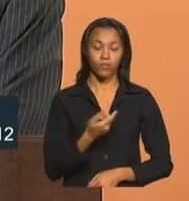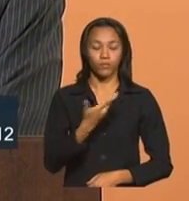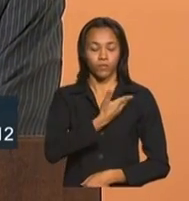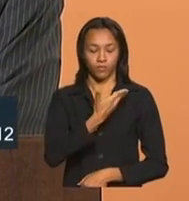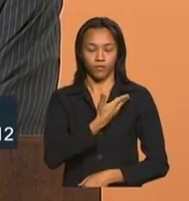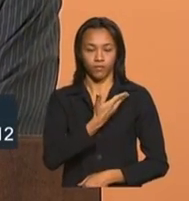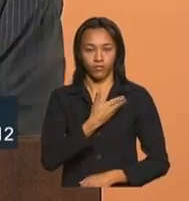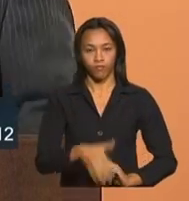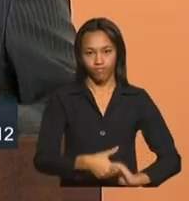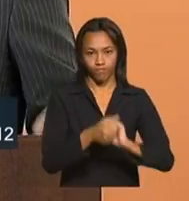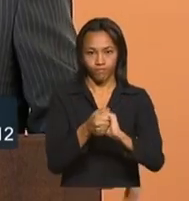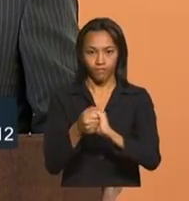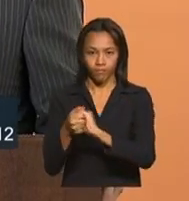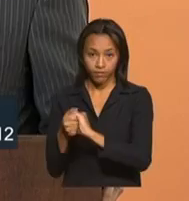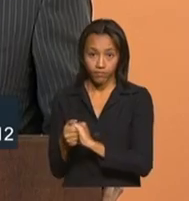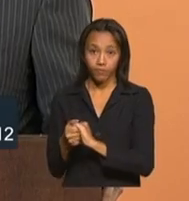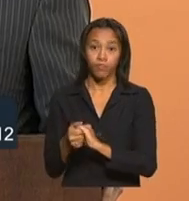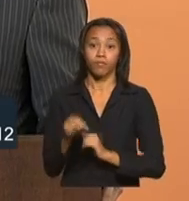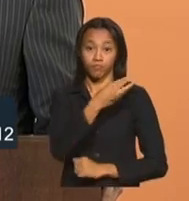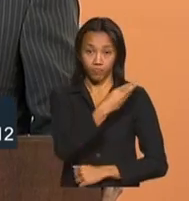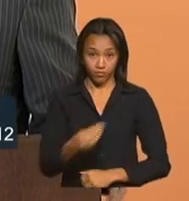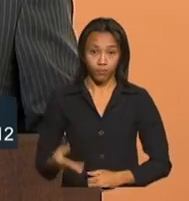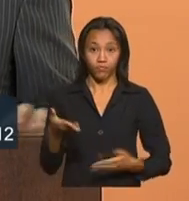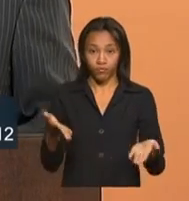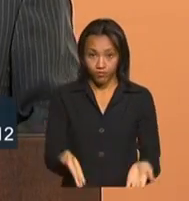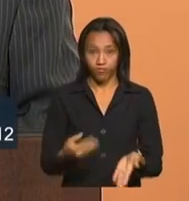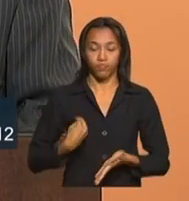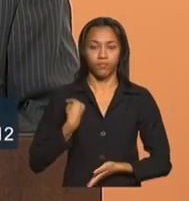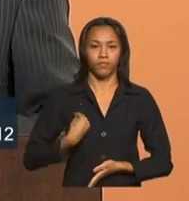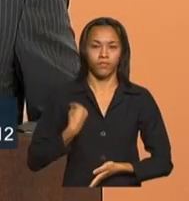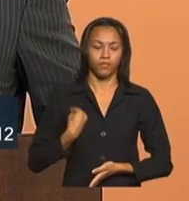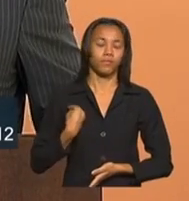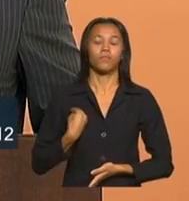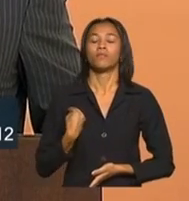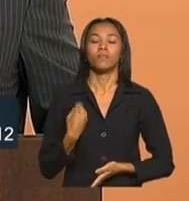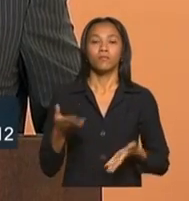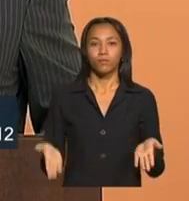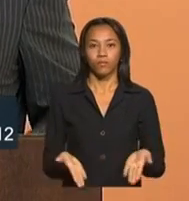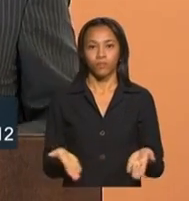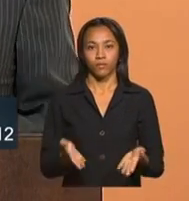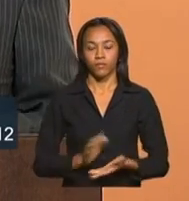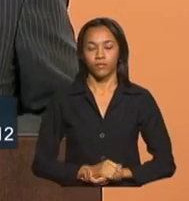colegas ministros aqui presentes neste ato.